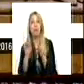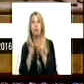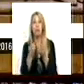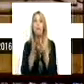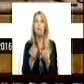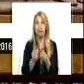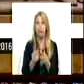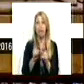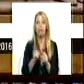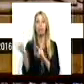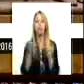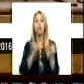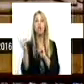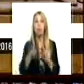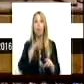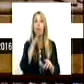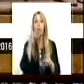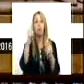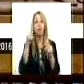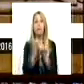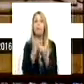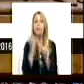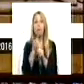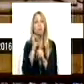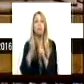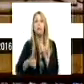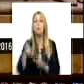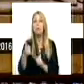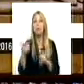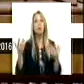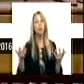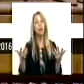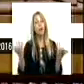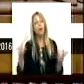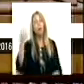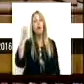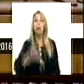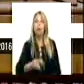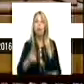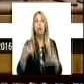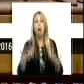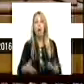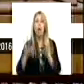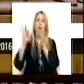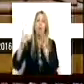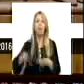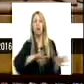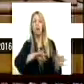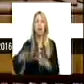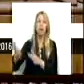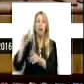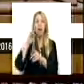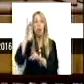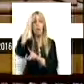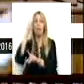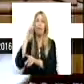transporte ferroviário desempenha um papel absolutamente decisivo. Exige, portanto, virar a página sobre uma visão